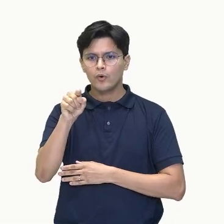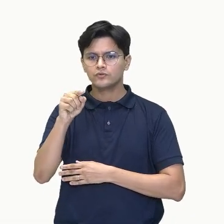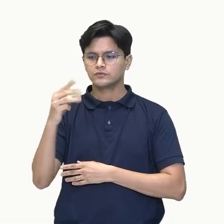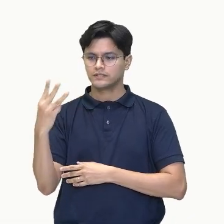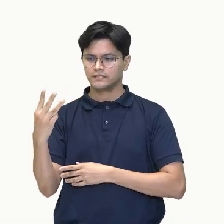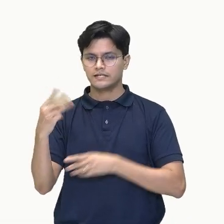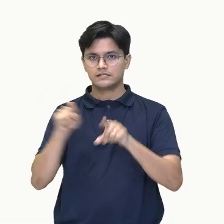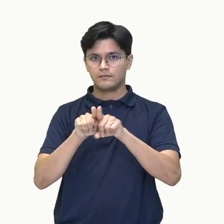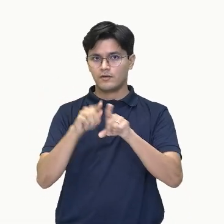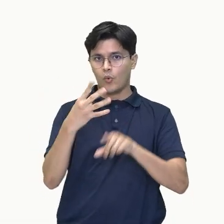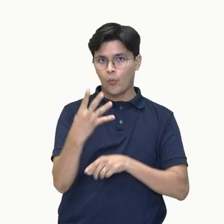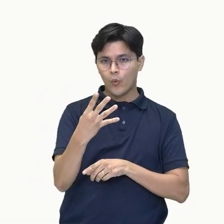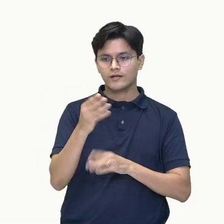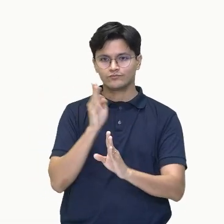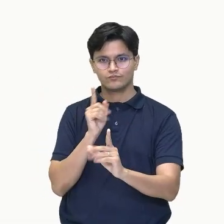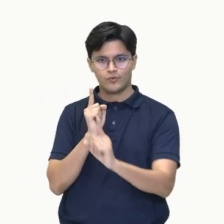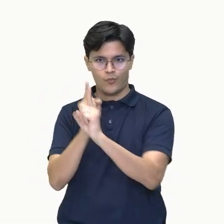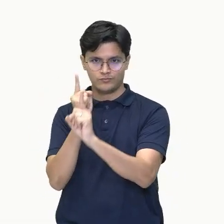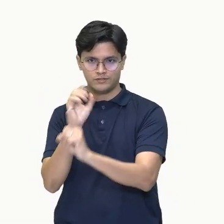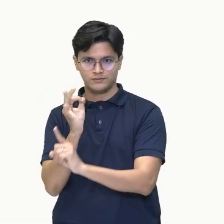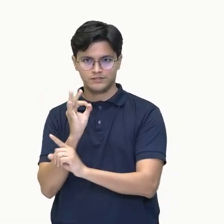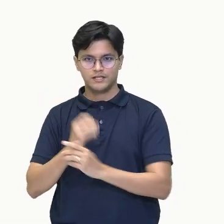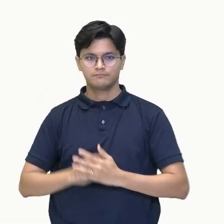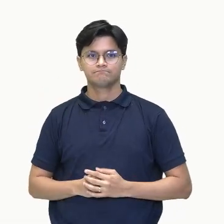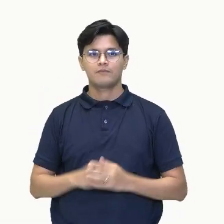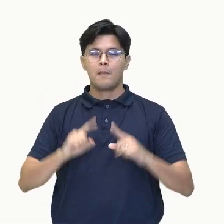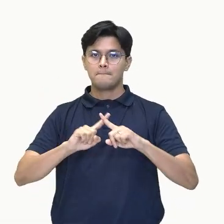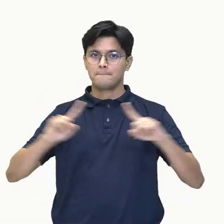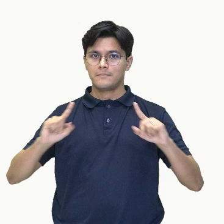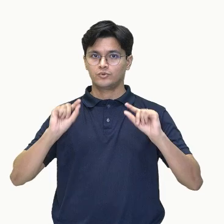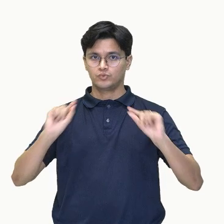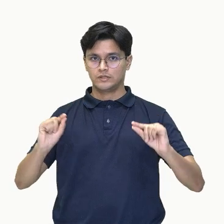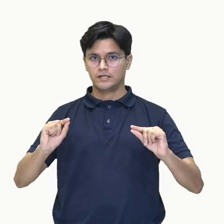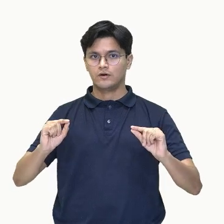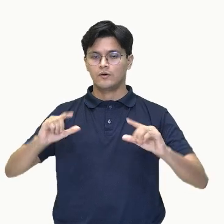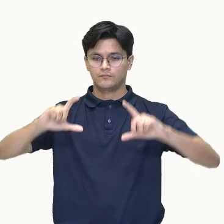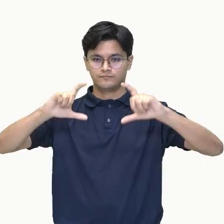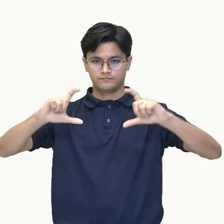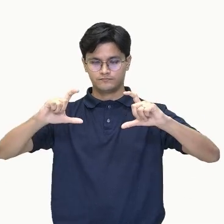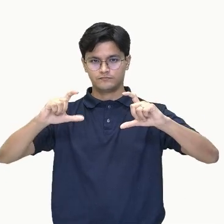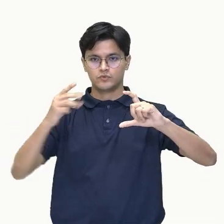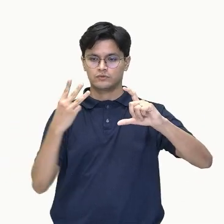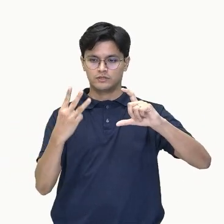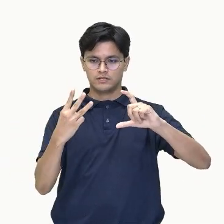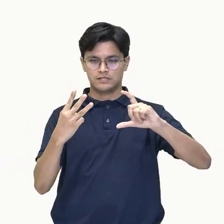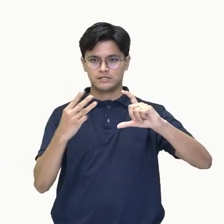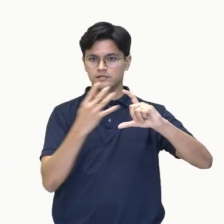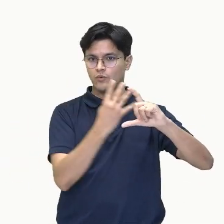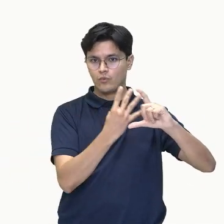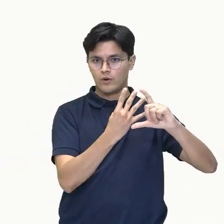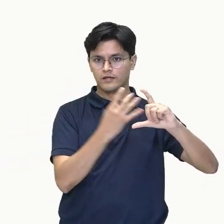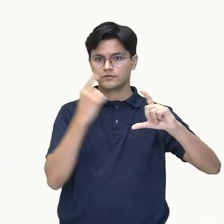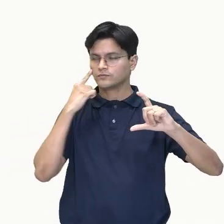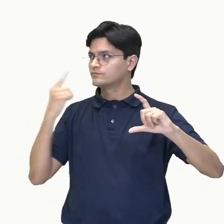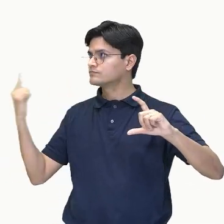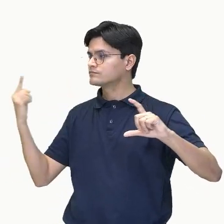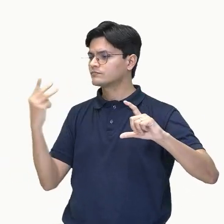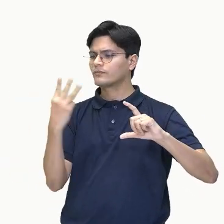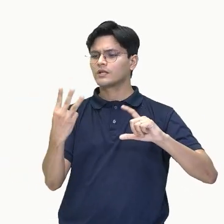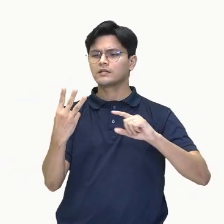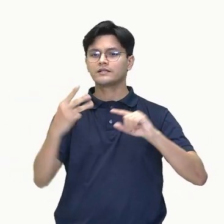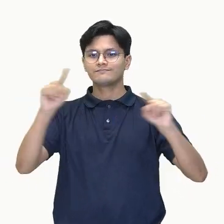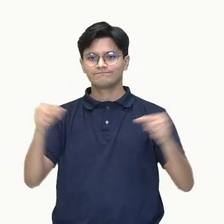Só que é o seguinte, moçada, vem aqui comigo, 3 e 4. Quem é o 3? O 3 eu vou marcar em qual eixo? No